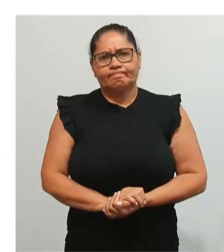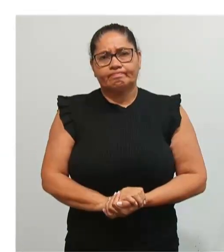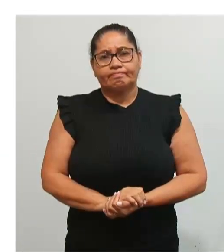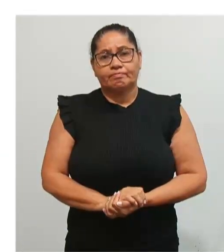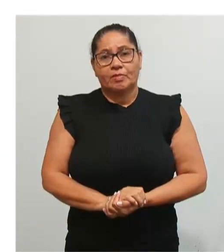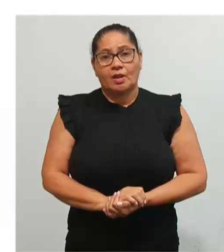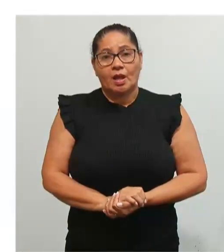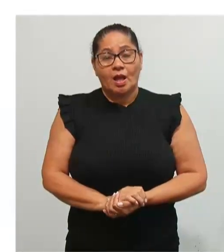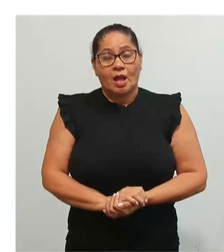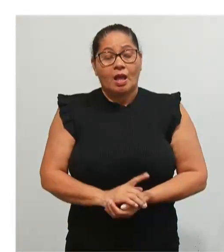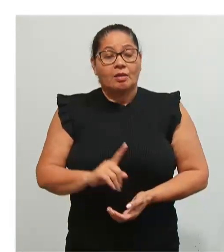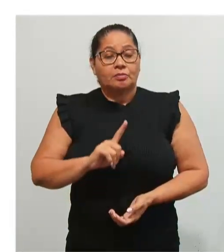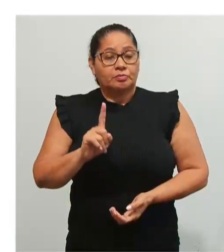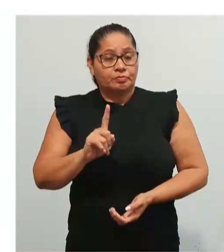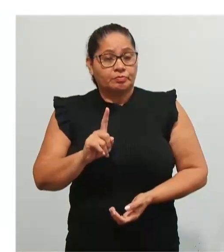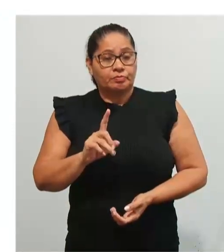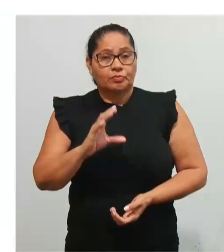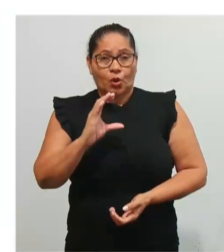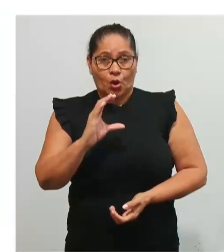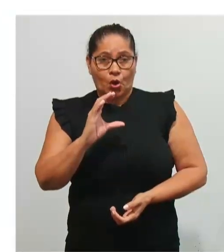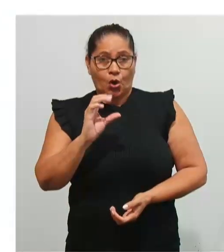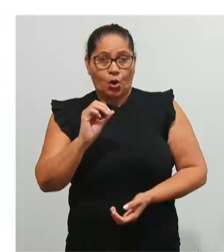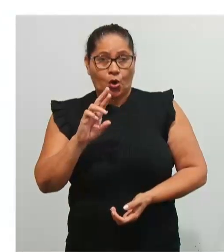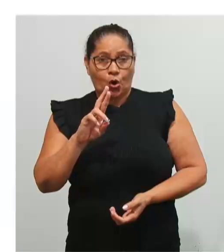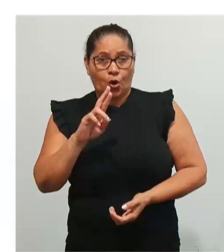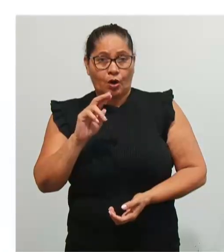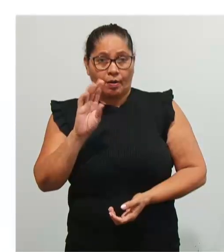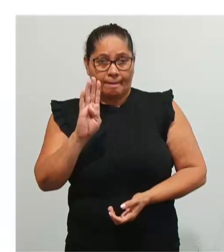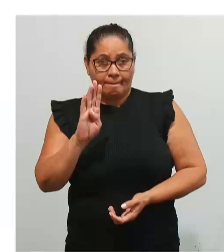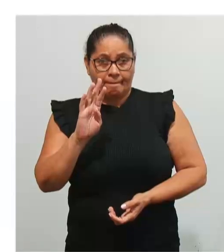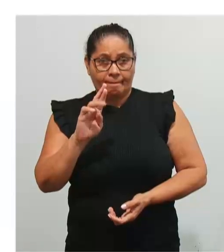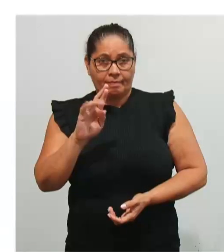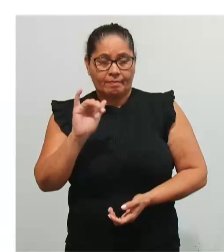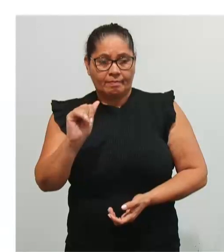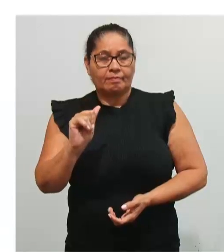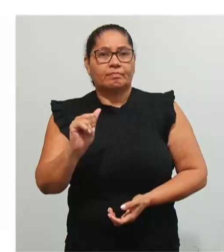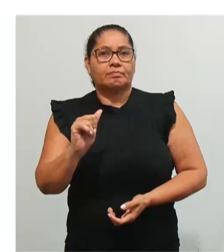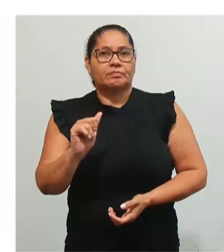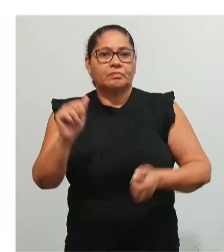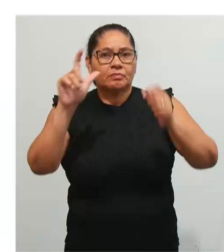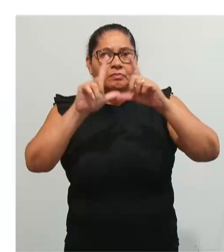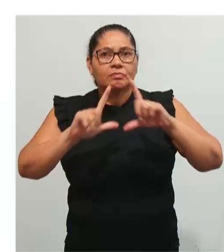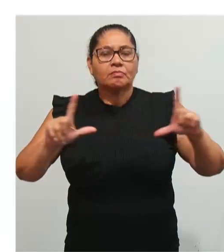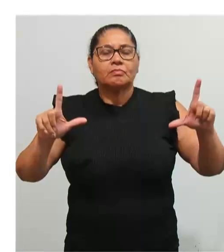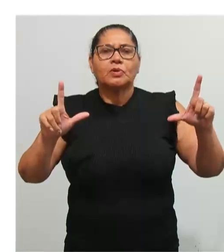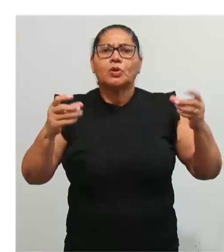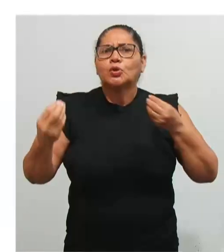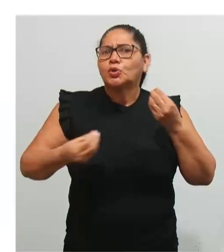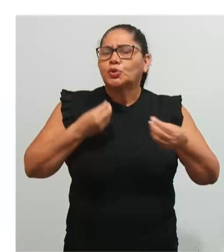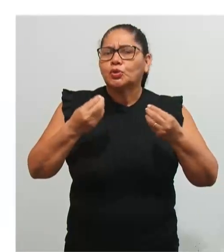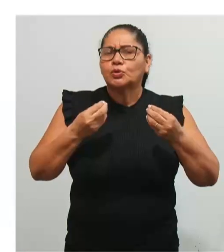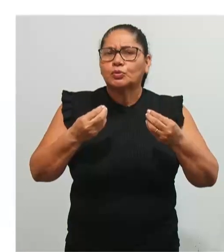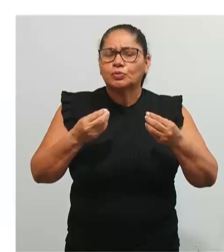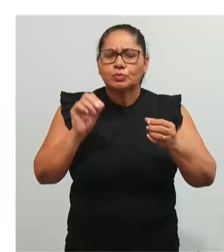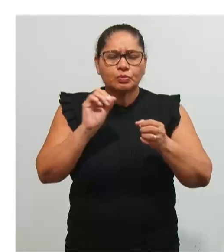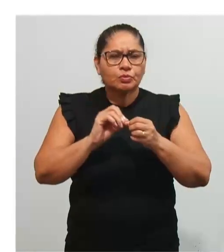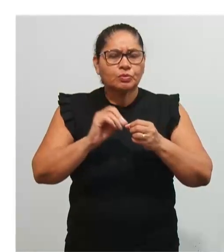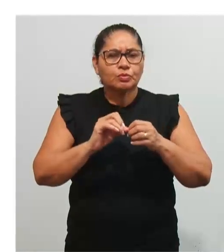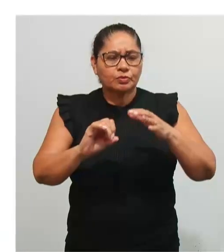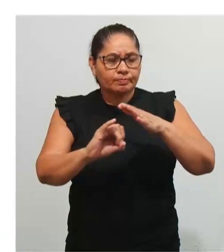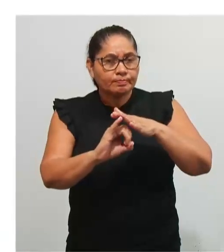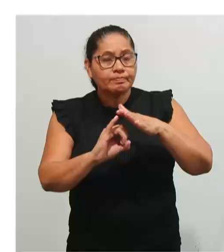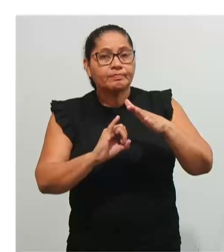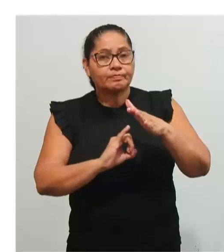Para Kobari, a transparência na administração pública significa que, através do invólucro formal de uma